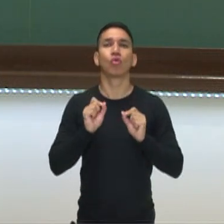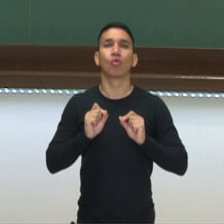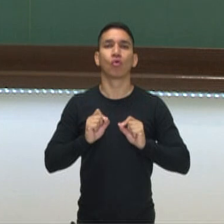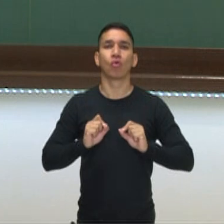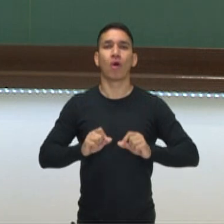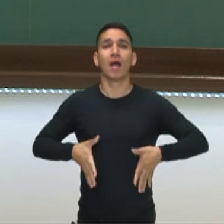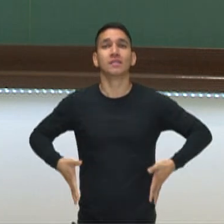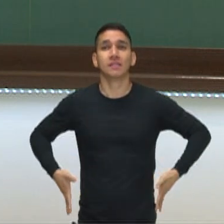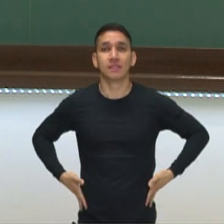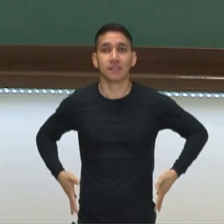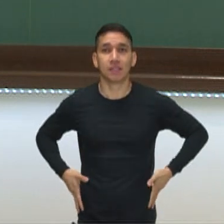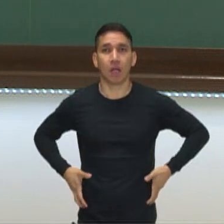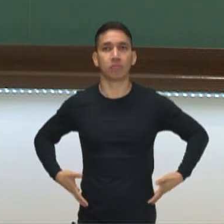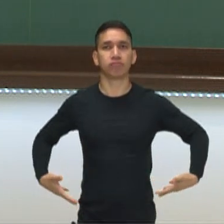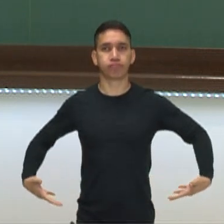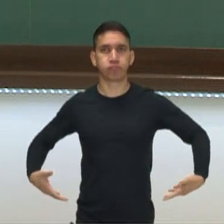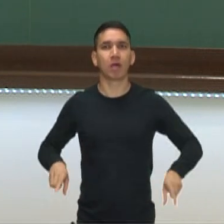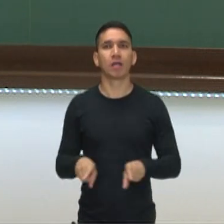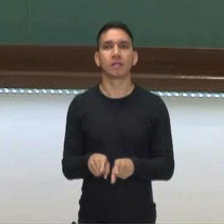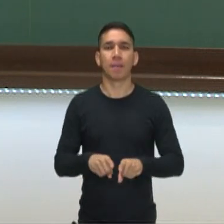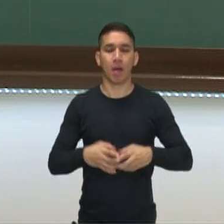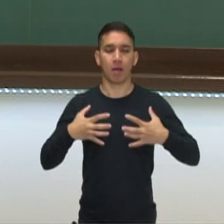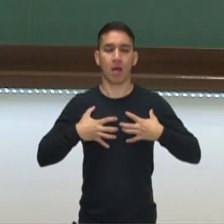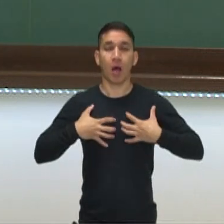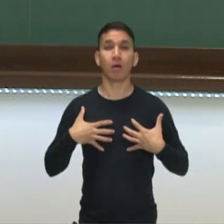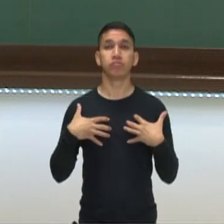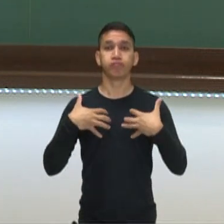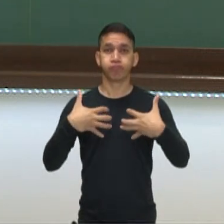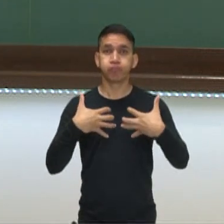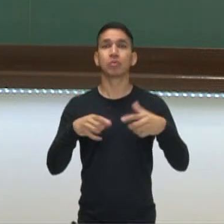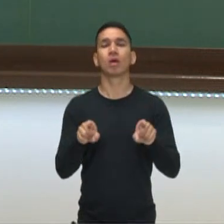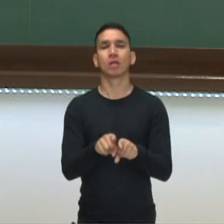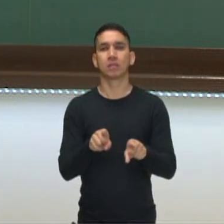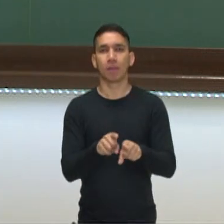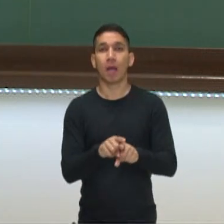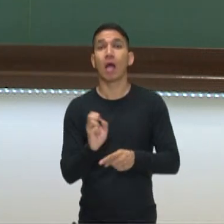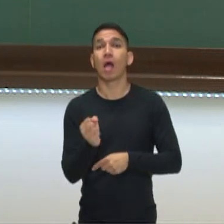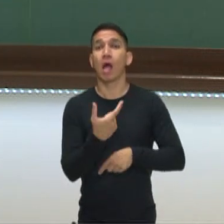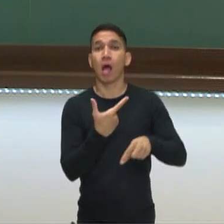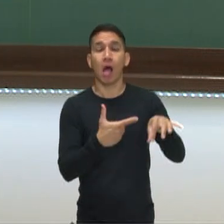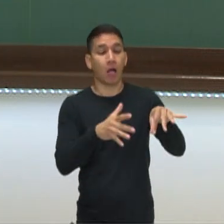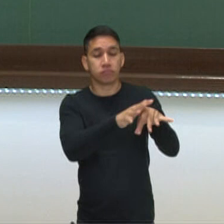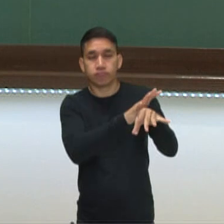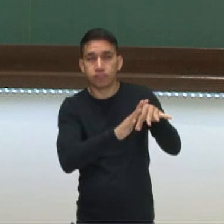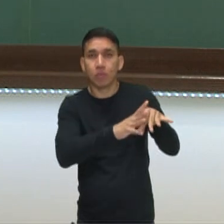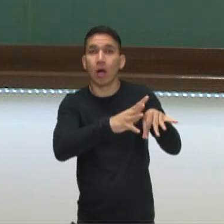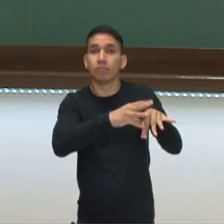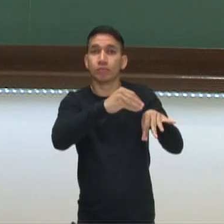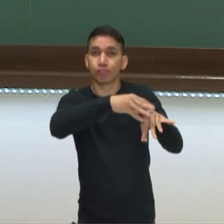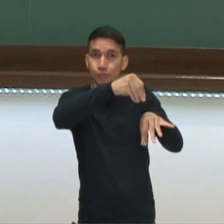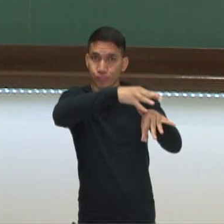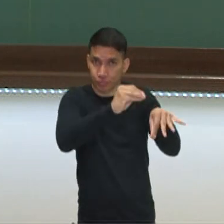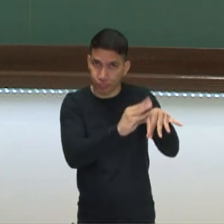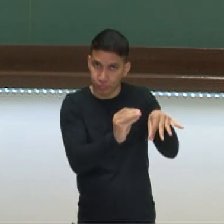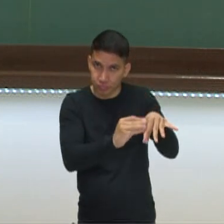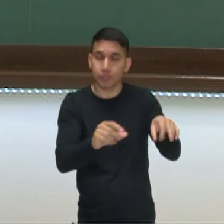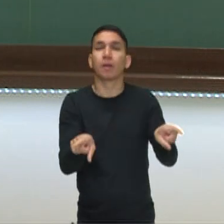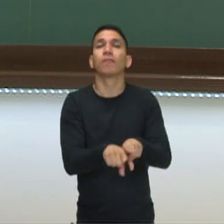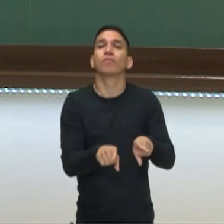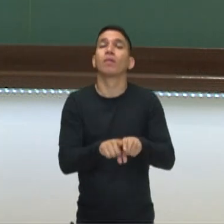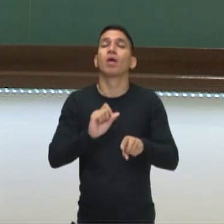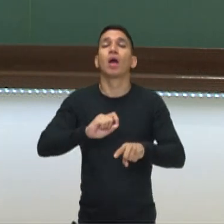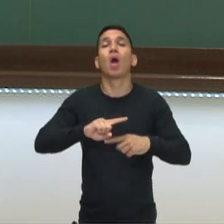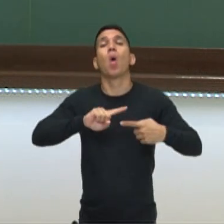o desenvolvimento das mamas, o crescimento dos pelos na região pubiana, o ciclo